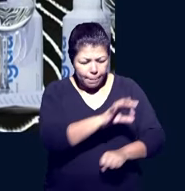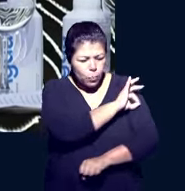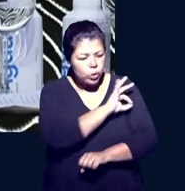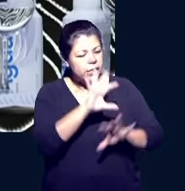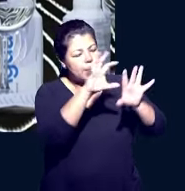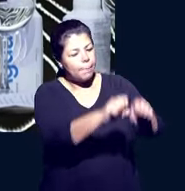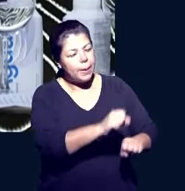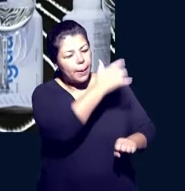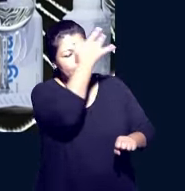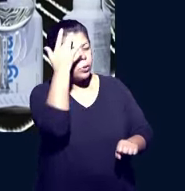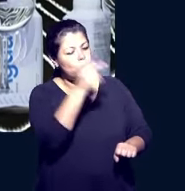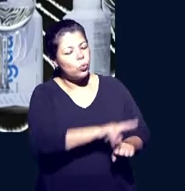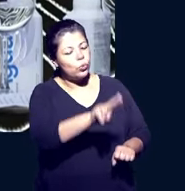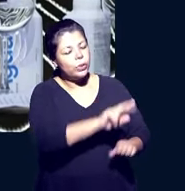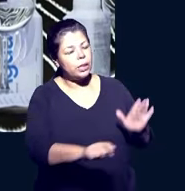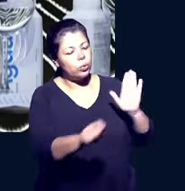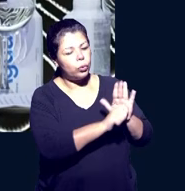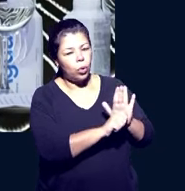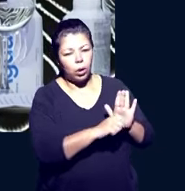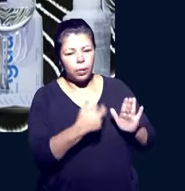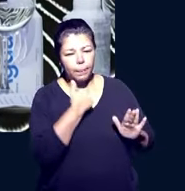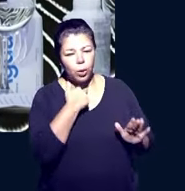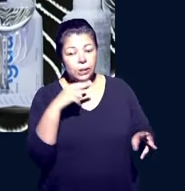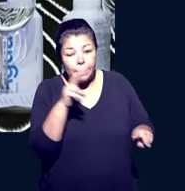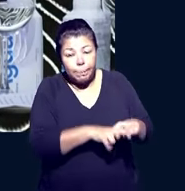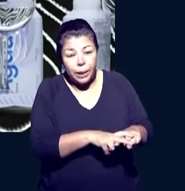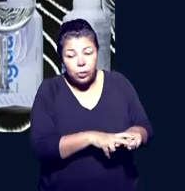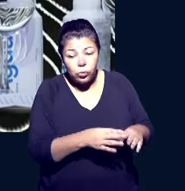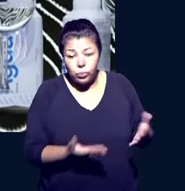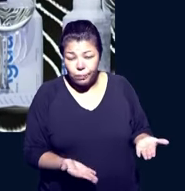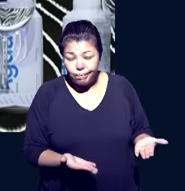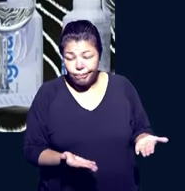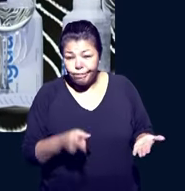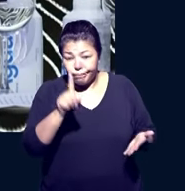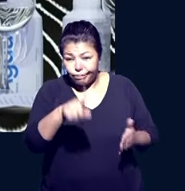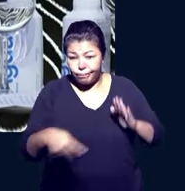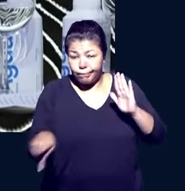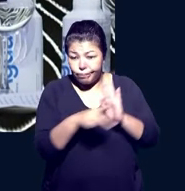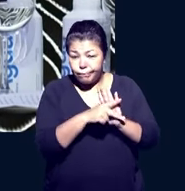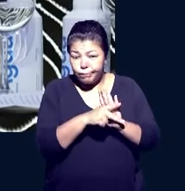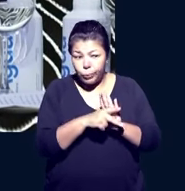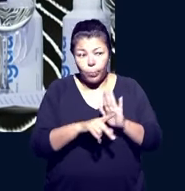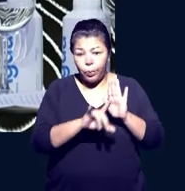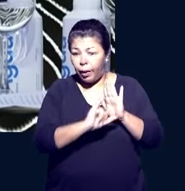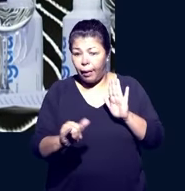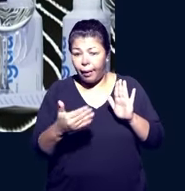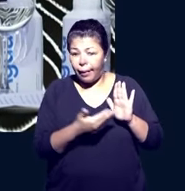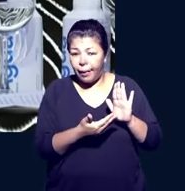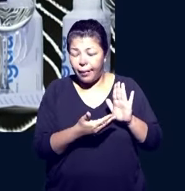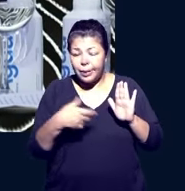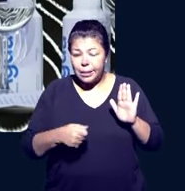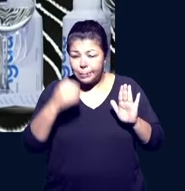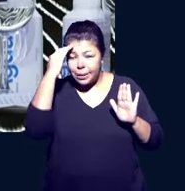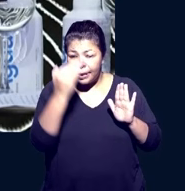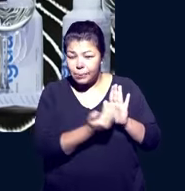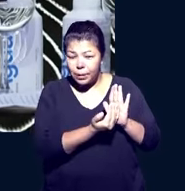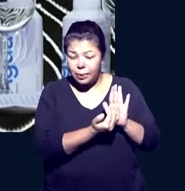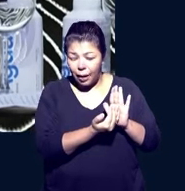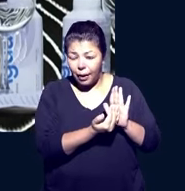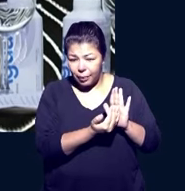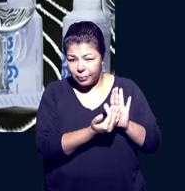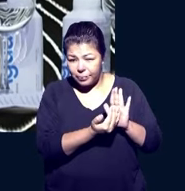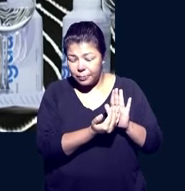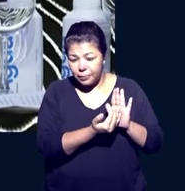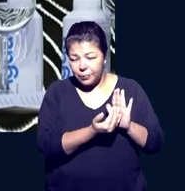congresso o que o Supremo está fazendo é definindo qual é a quantidade que vai disting vai